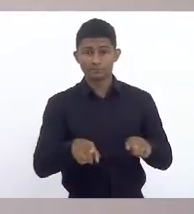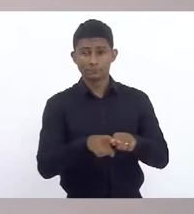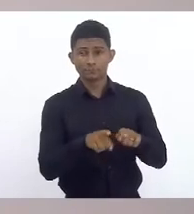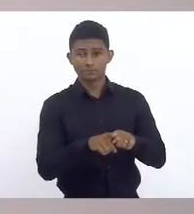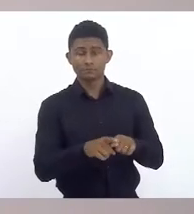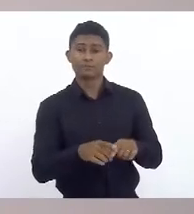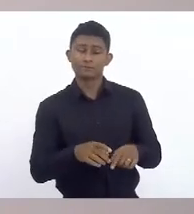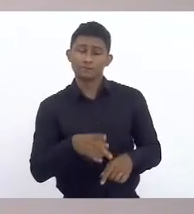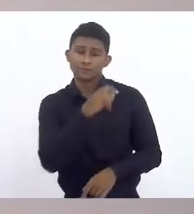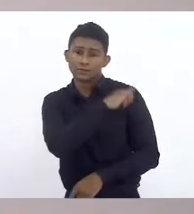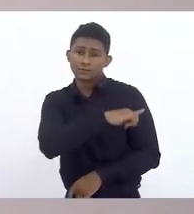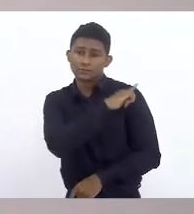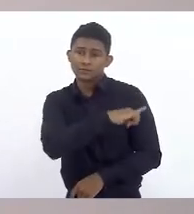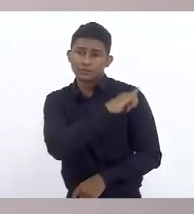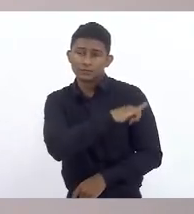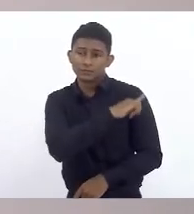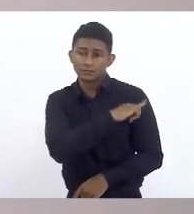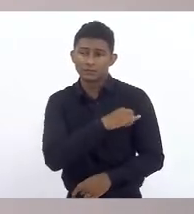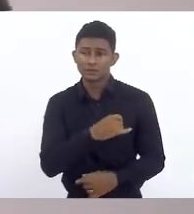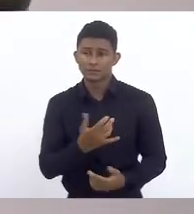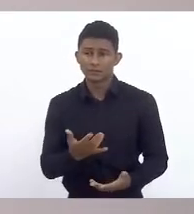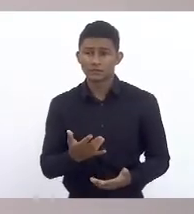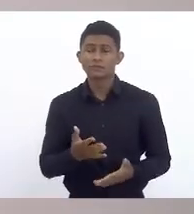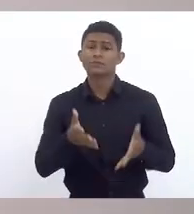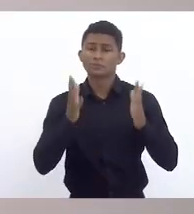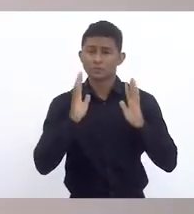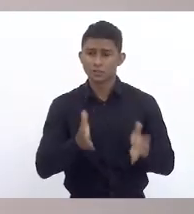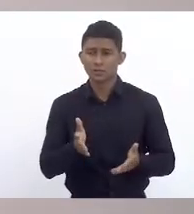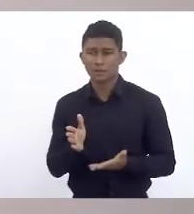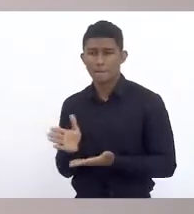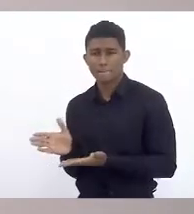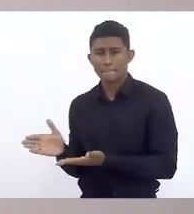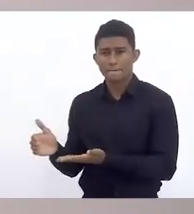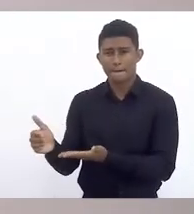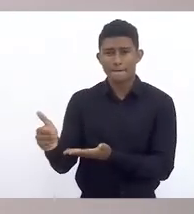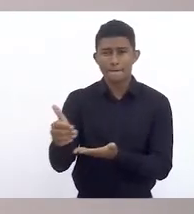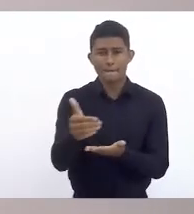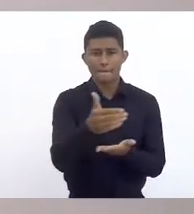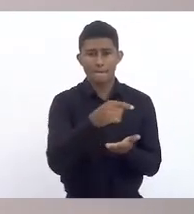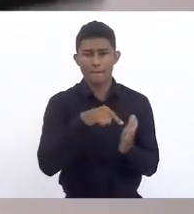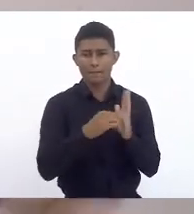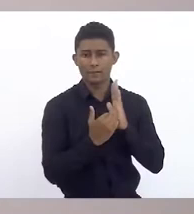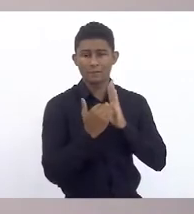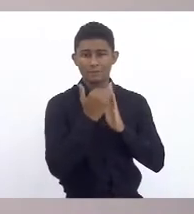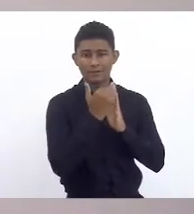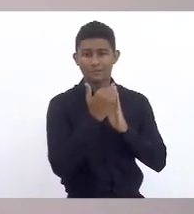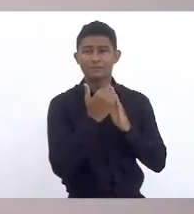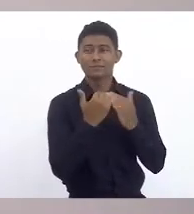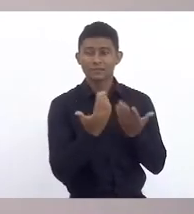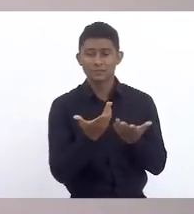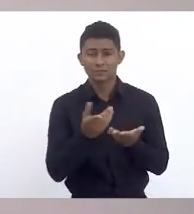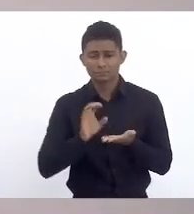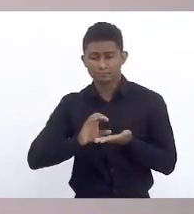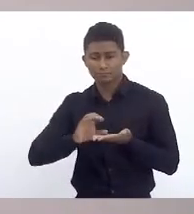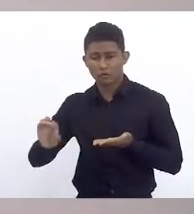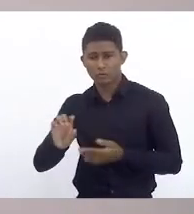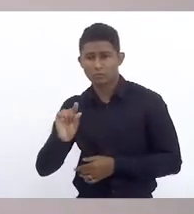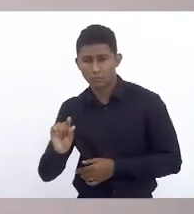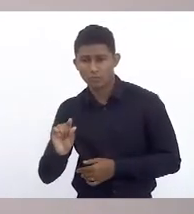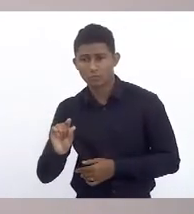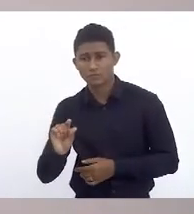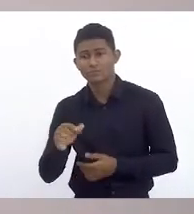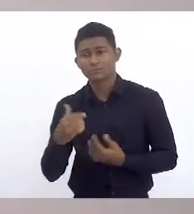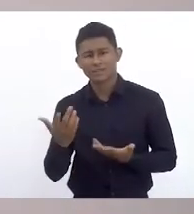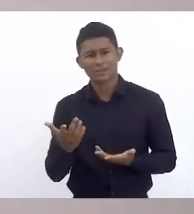Já arrecada. E devolve, ou seja, já arrecada muito mais, devolve menos. Aí o Rio de Janeiro, olha